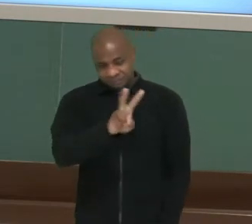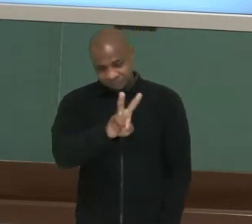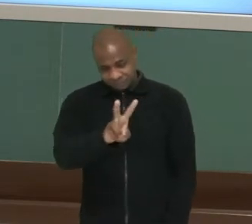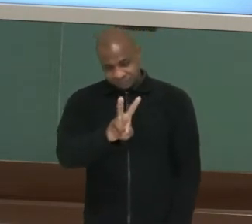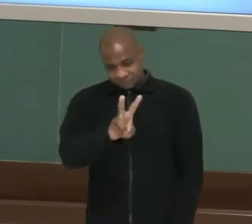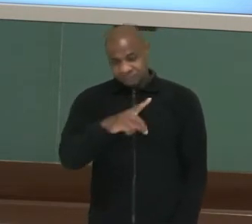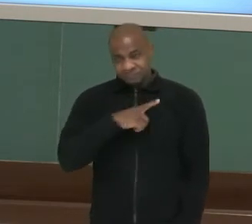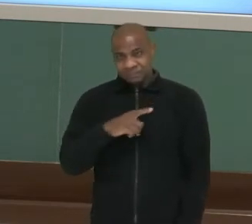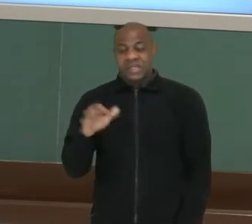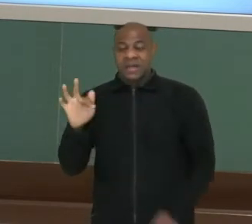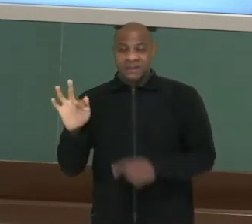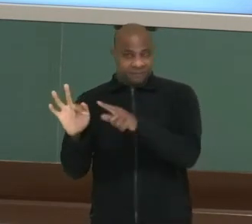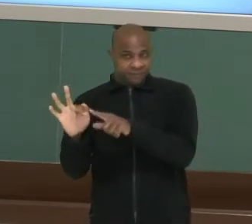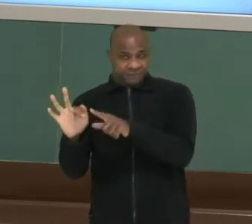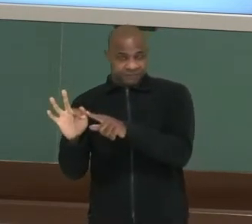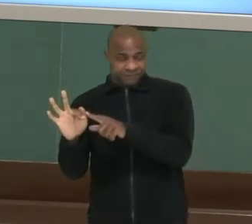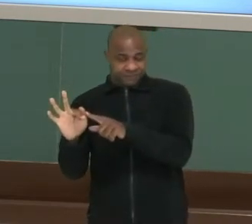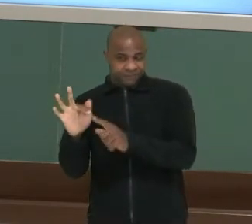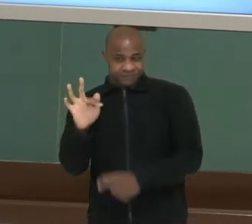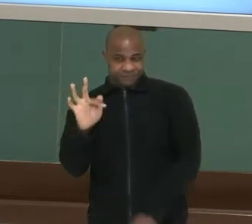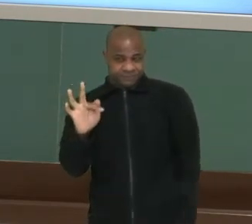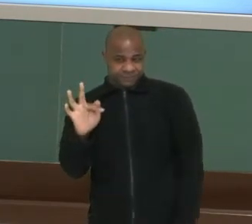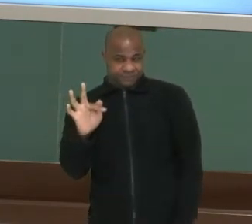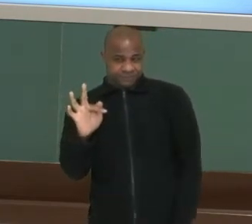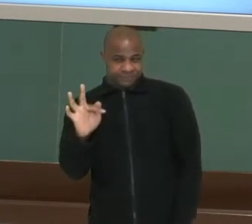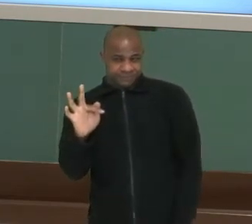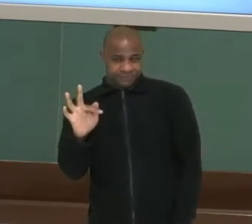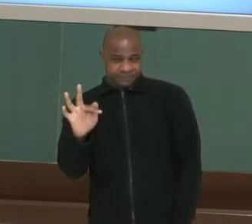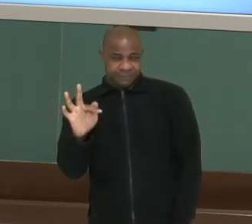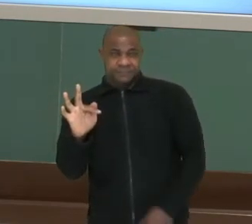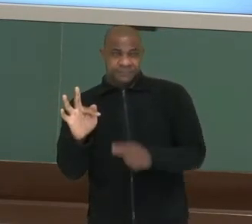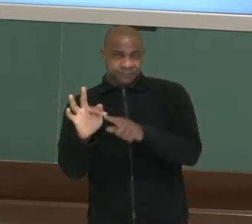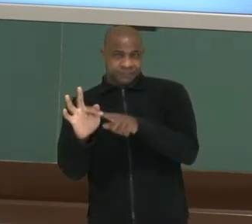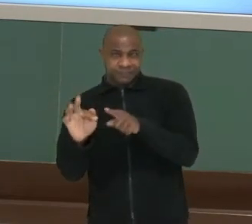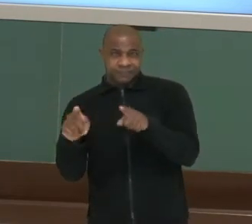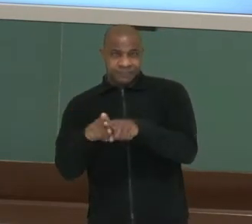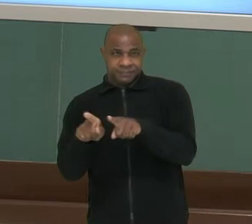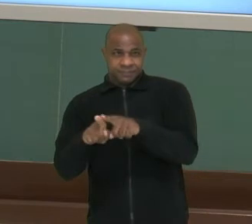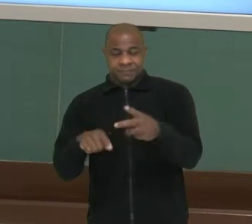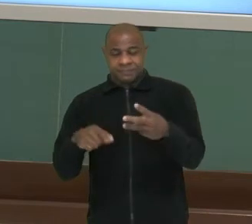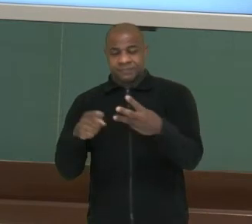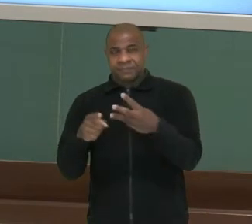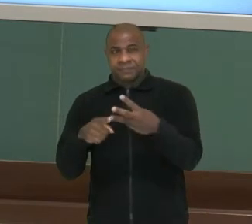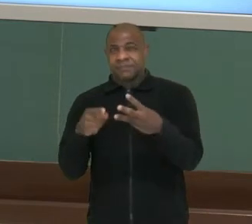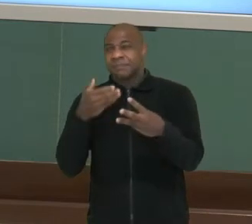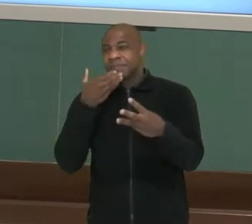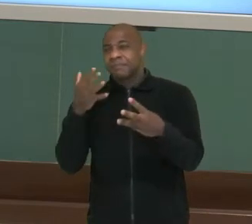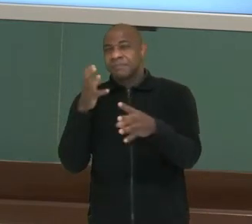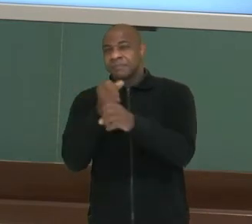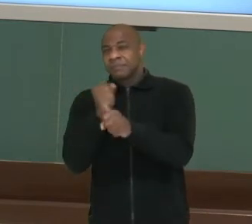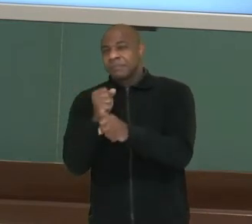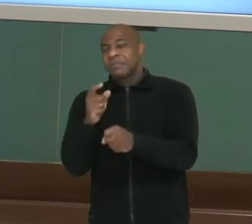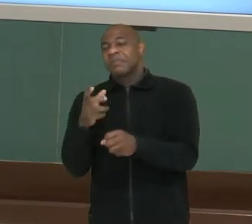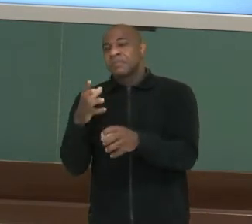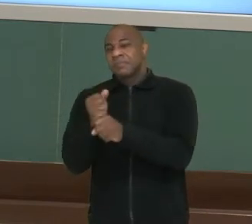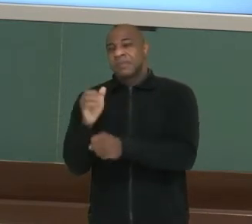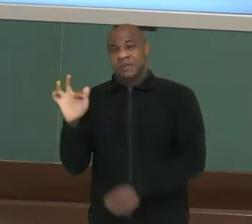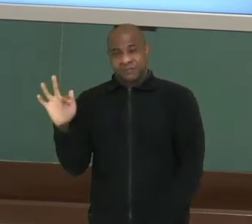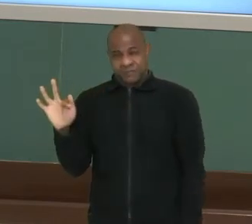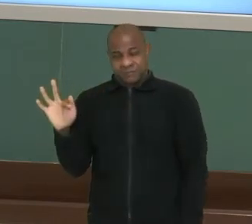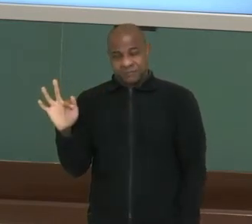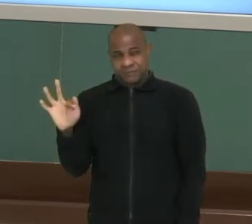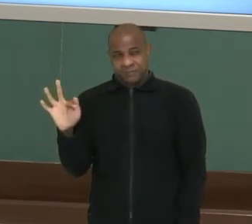a frequência, né? O comprimento de onda, melhor, 1 vezes 10 a menos 5. E ele pede para você calcular a frequência. Então, vamos